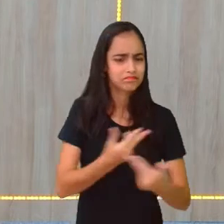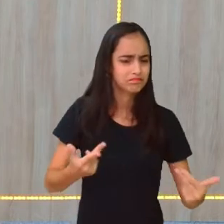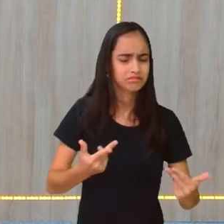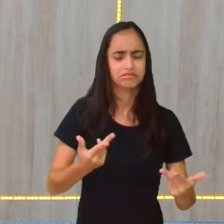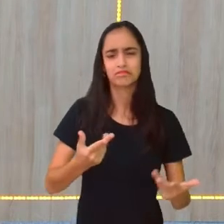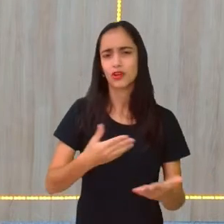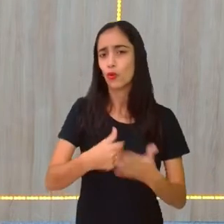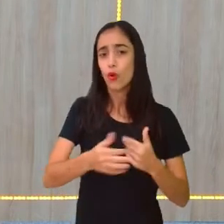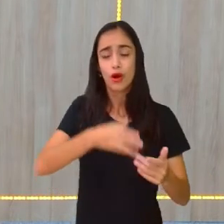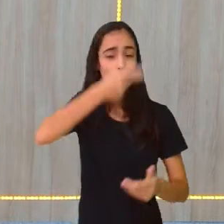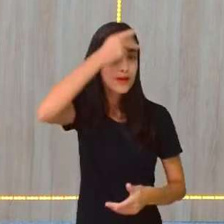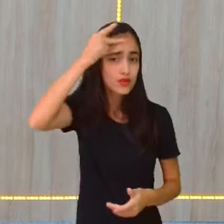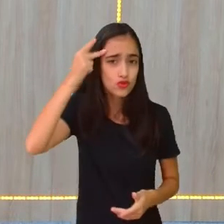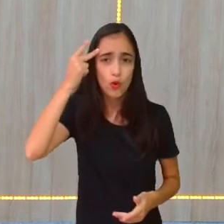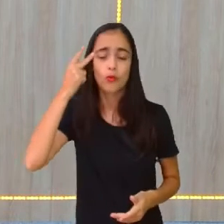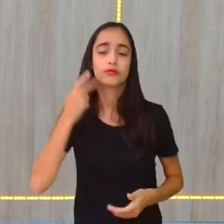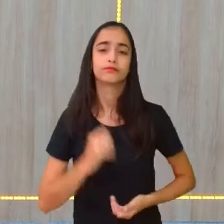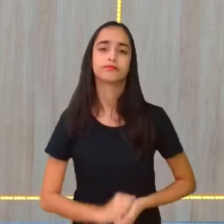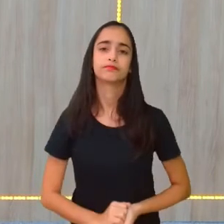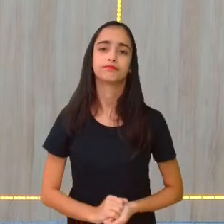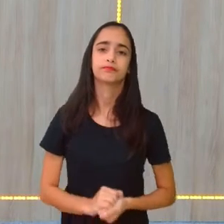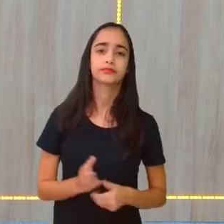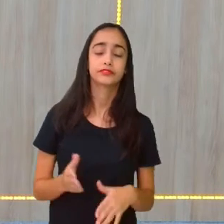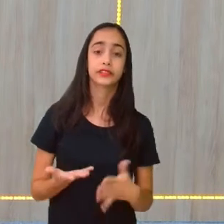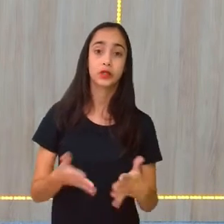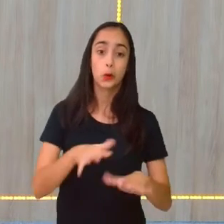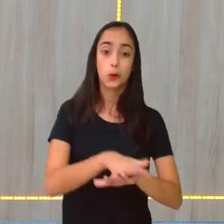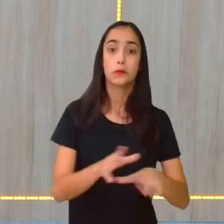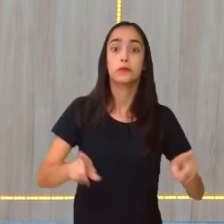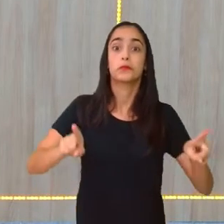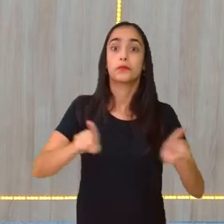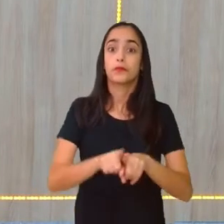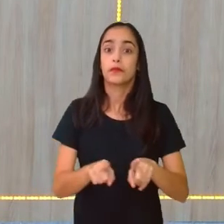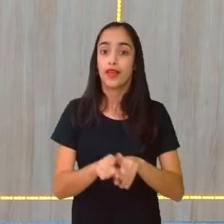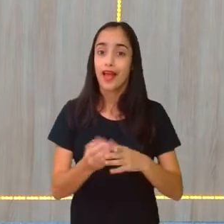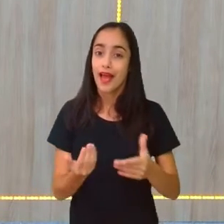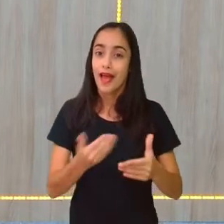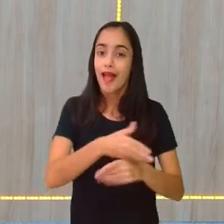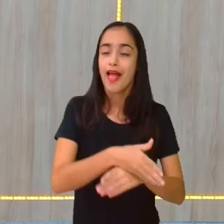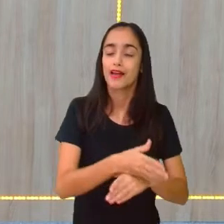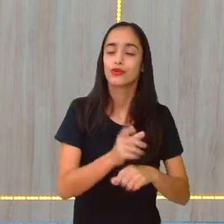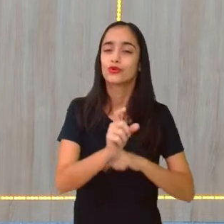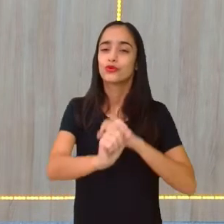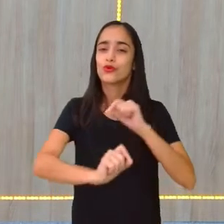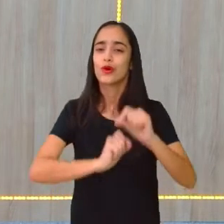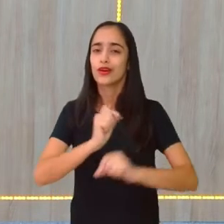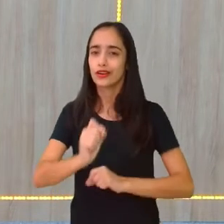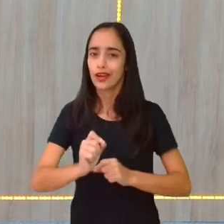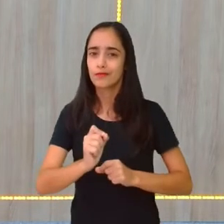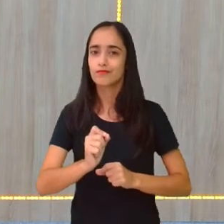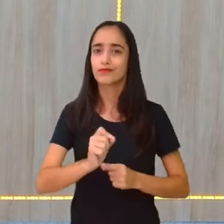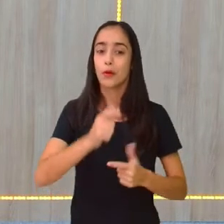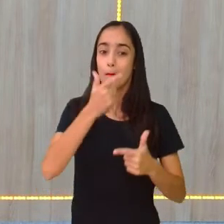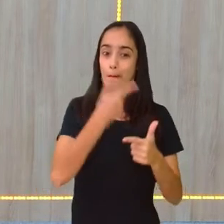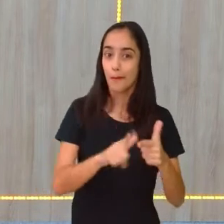adulto, idoso, certo? Inclusive entra aí até questões mais polêmicas, como por